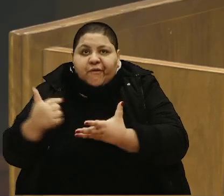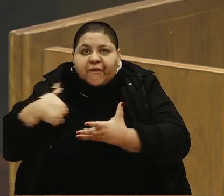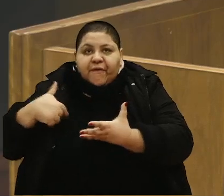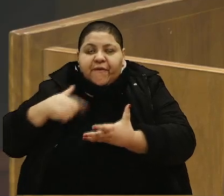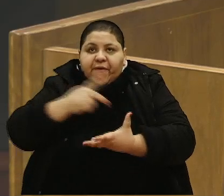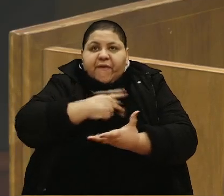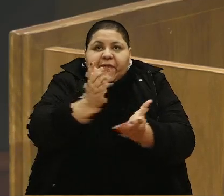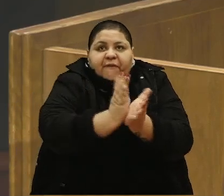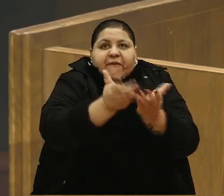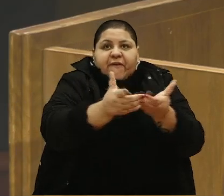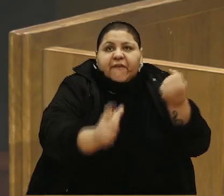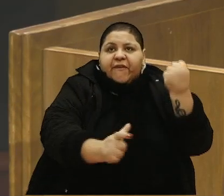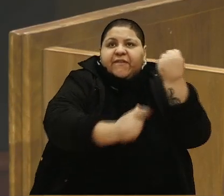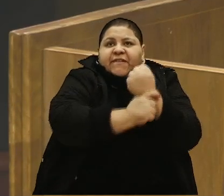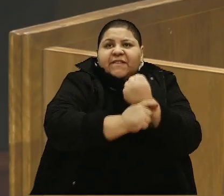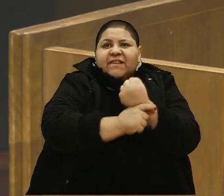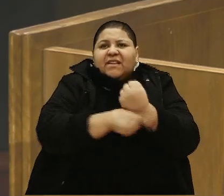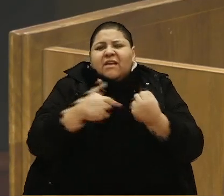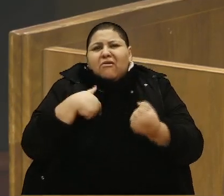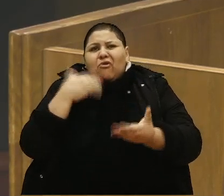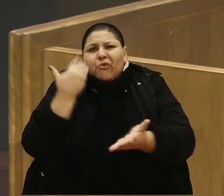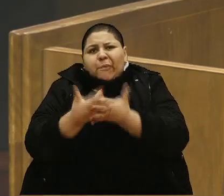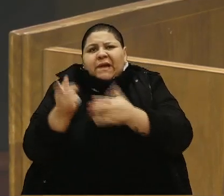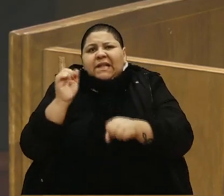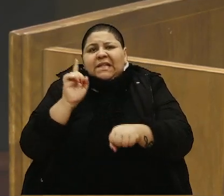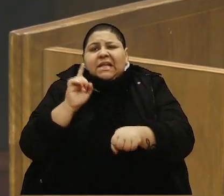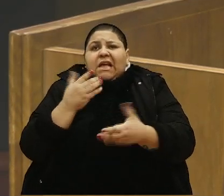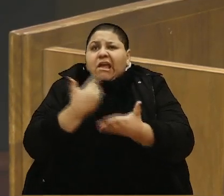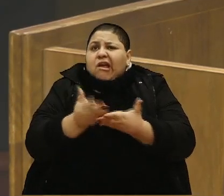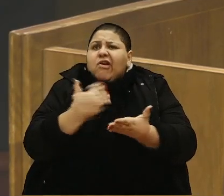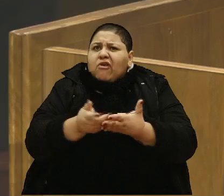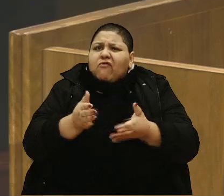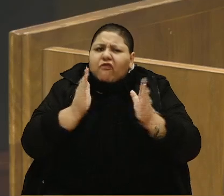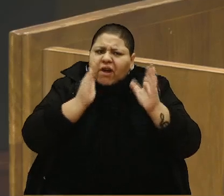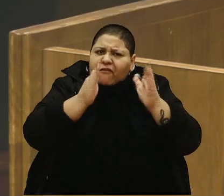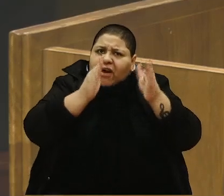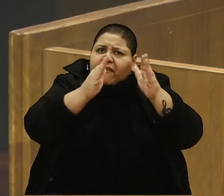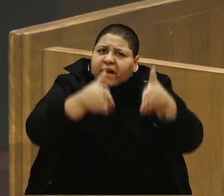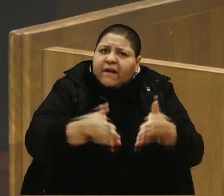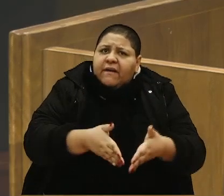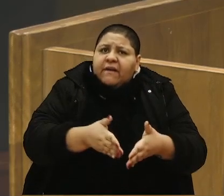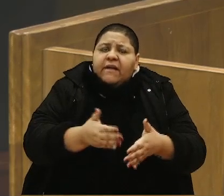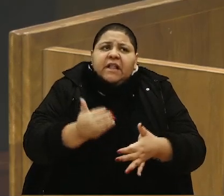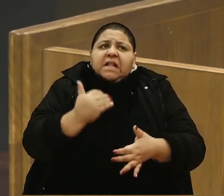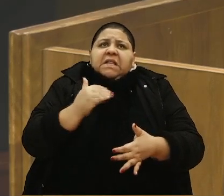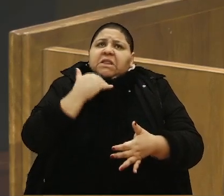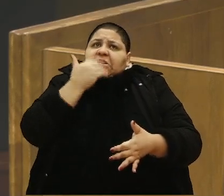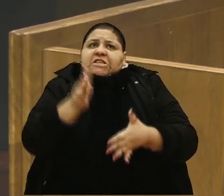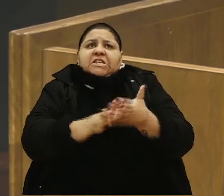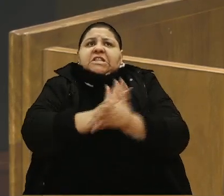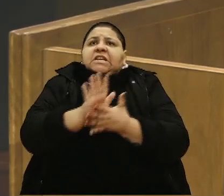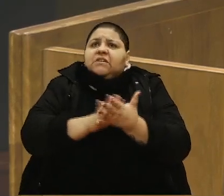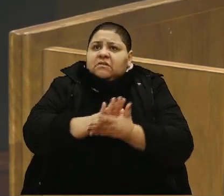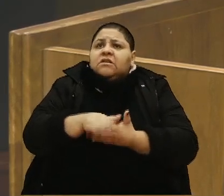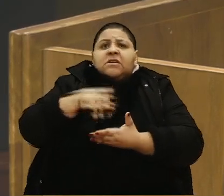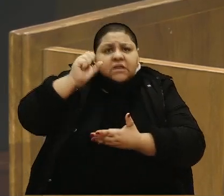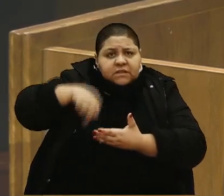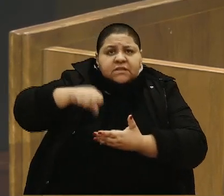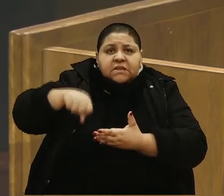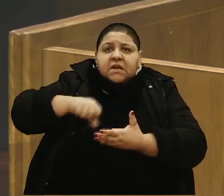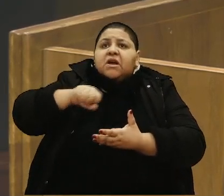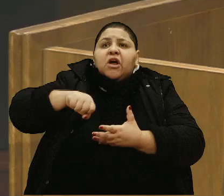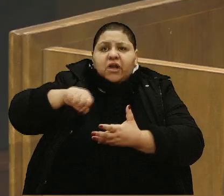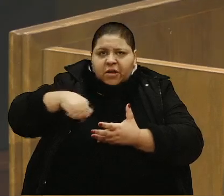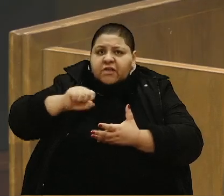presidente da Comissão de Segurança, eu vou desgastar e bater neles cada vez mais. E não dá nada, não sei o quê. Dá sim, o mundo não